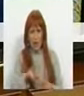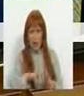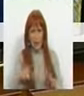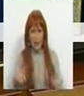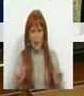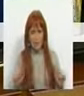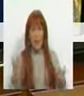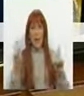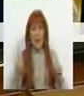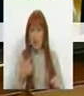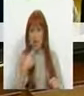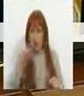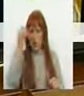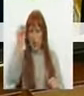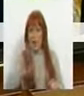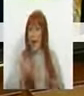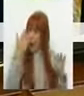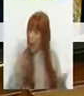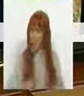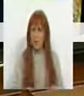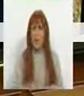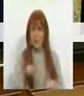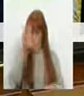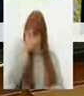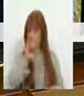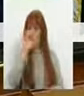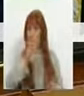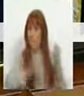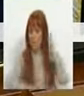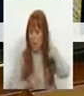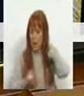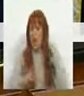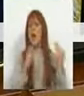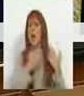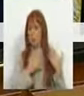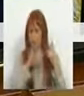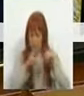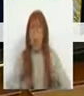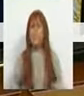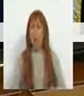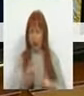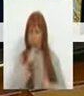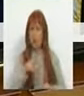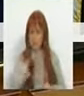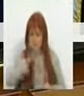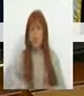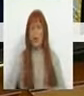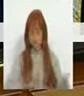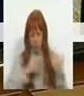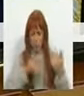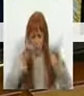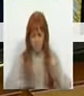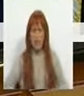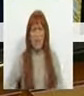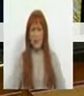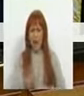reforma. Mas não podemos esquecer que agora é Ministro do Ambiente e tutela também as águas de Portugal e tutela